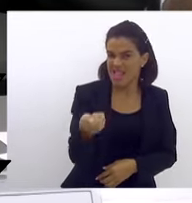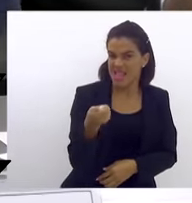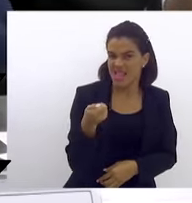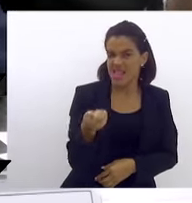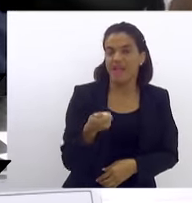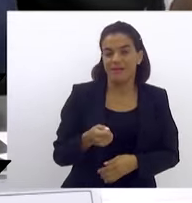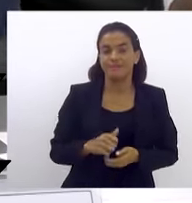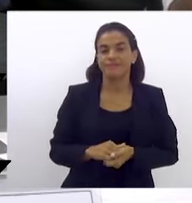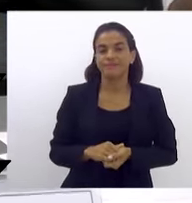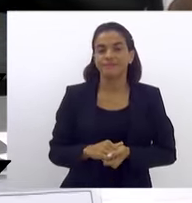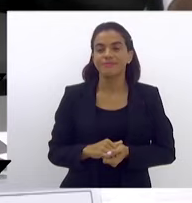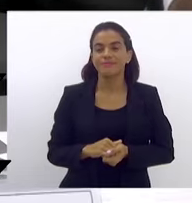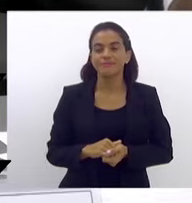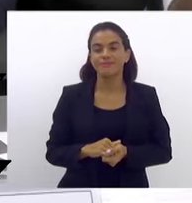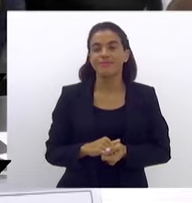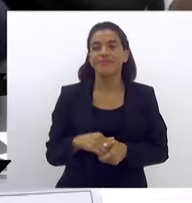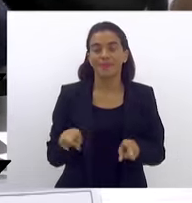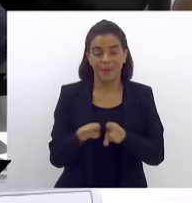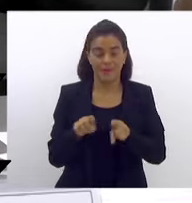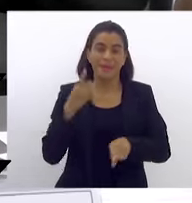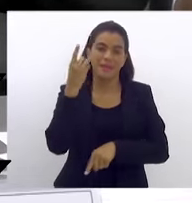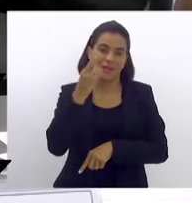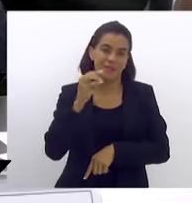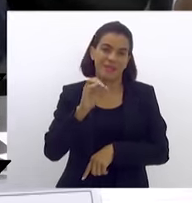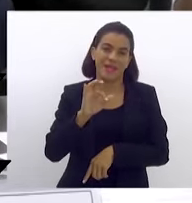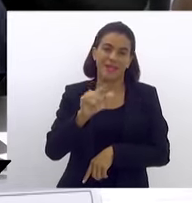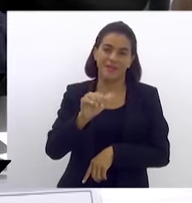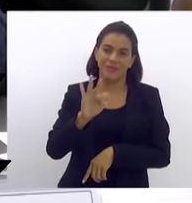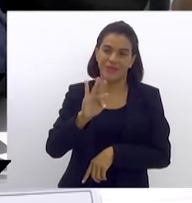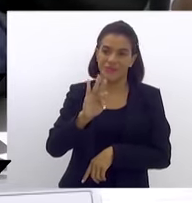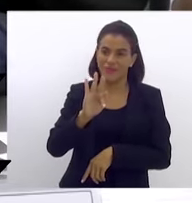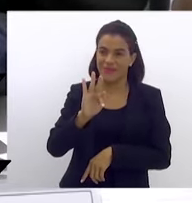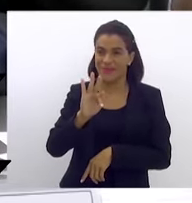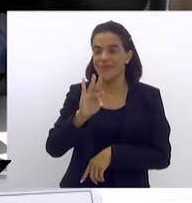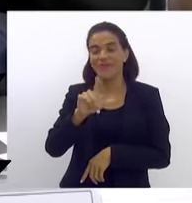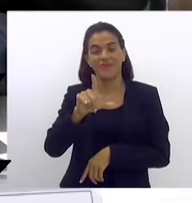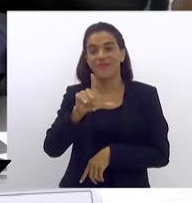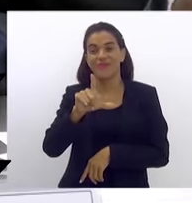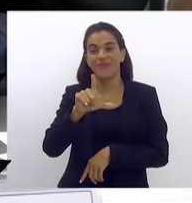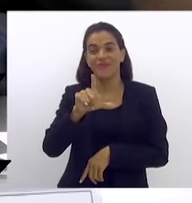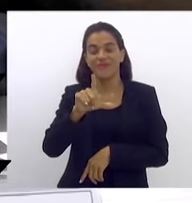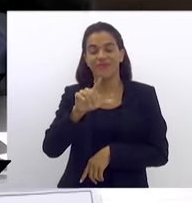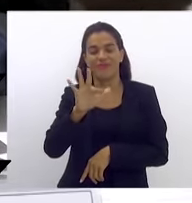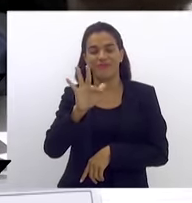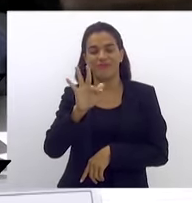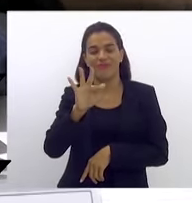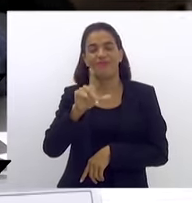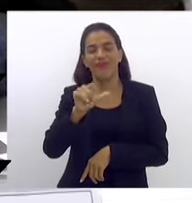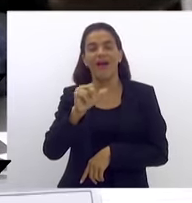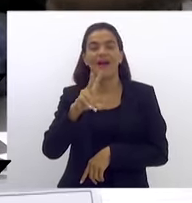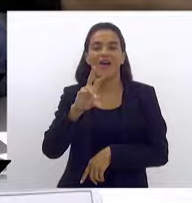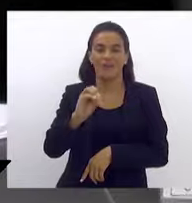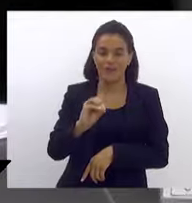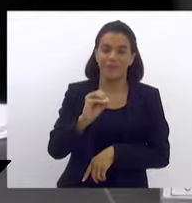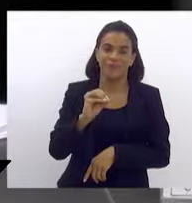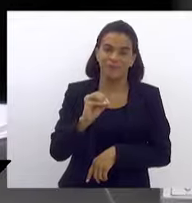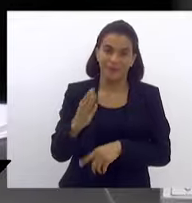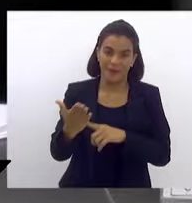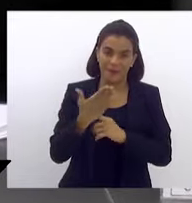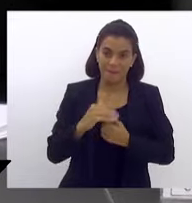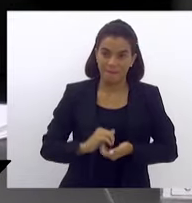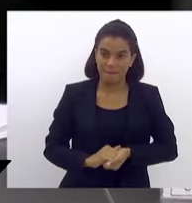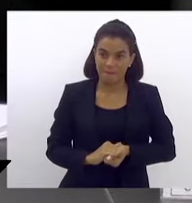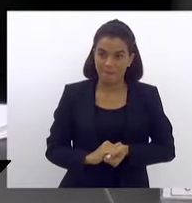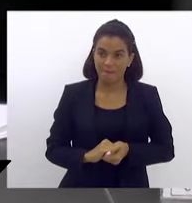também que o deputado Flávio Deputado Lu Paulo ajudem aqui a fazer esse parecer alternativo perfeito